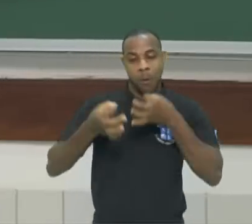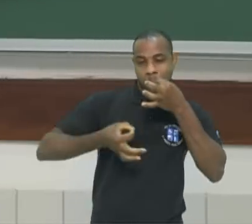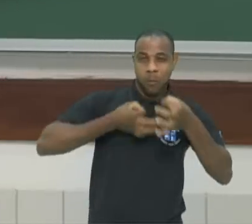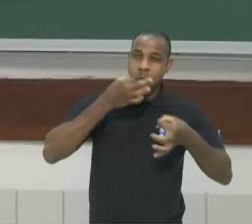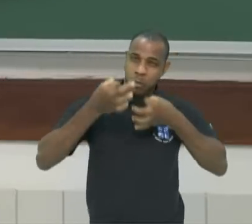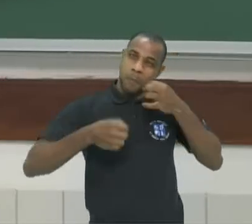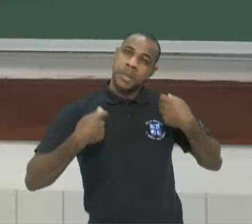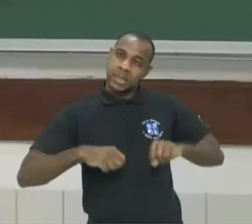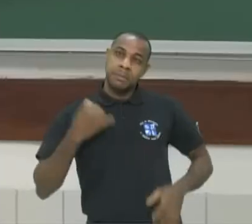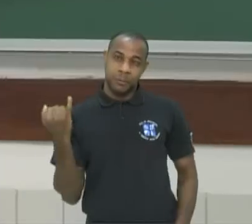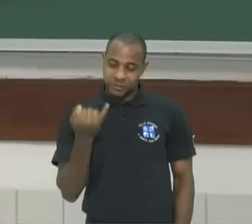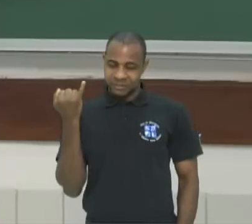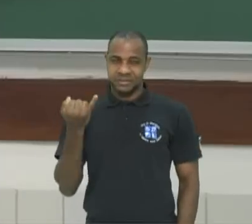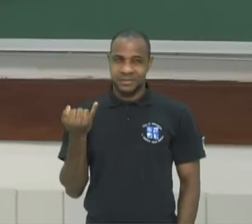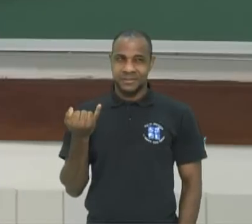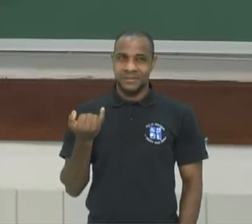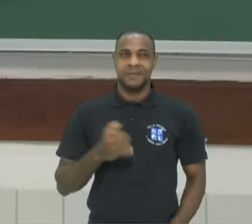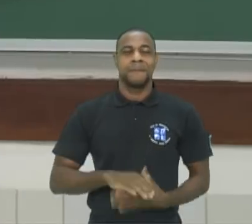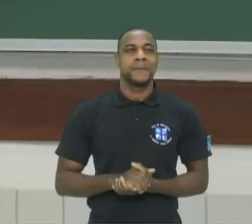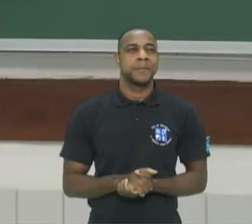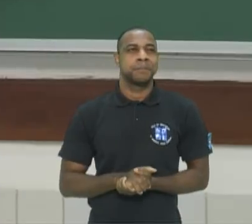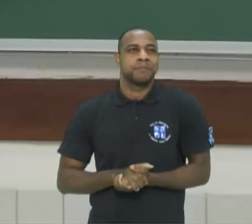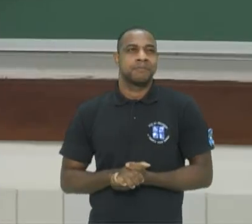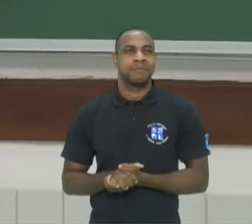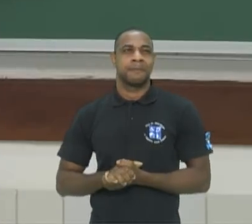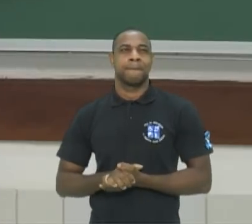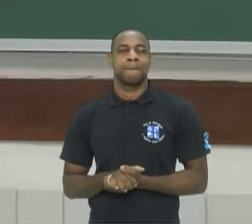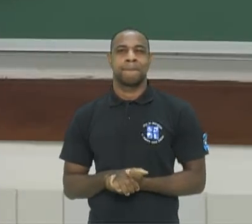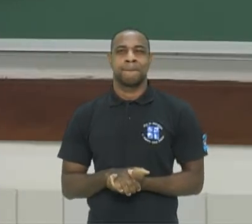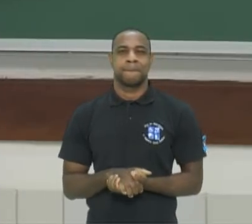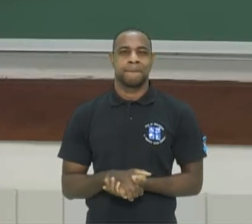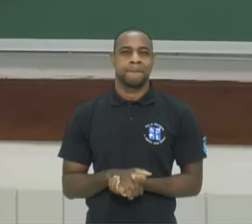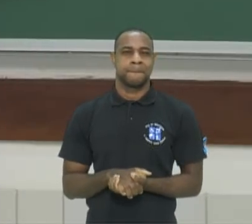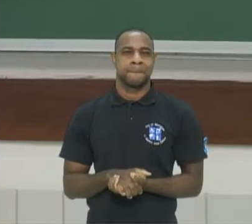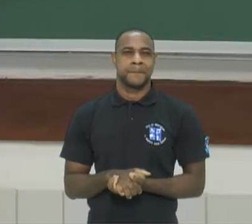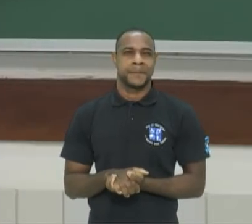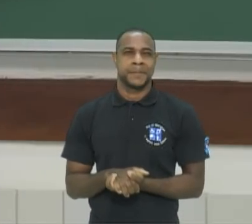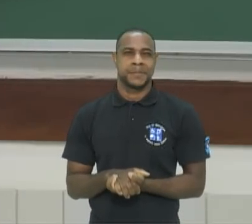para isso, as informações ajudam muito.